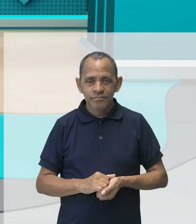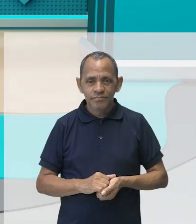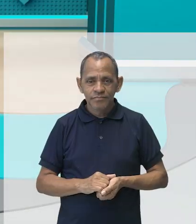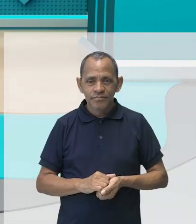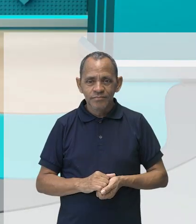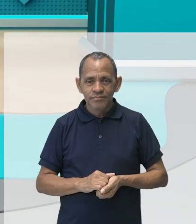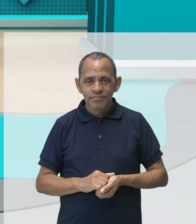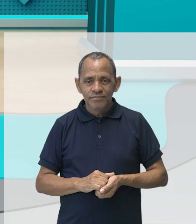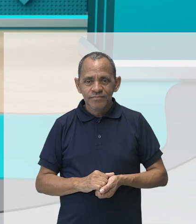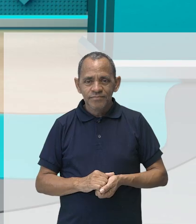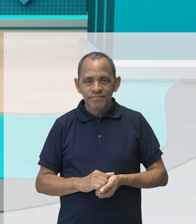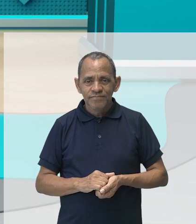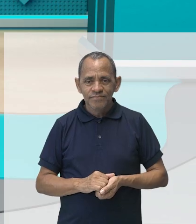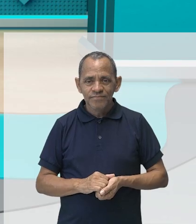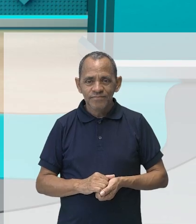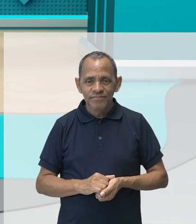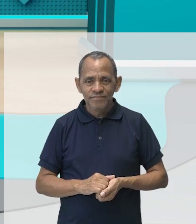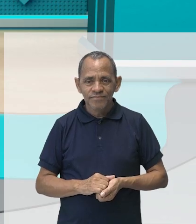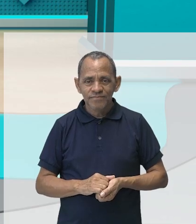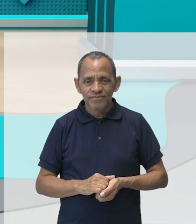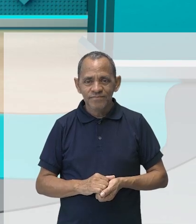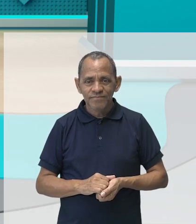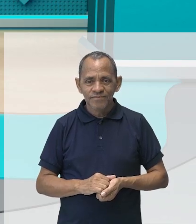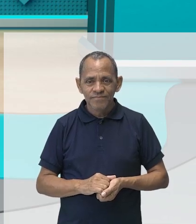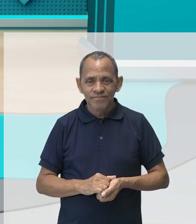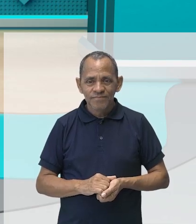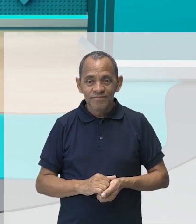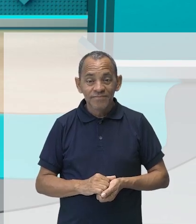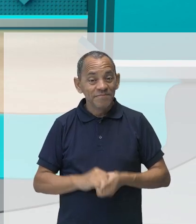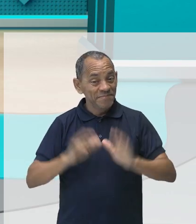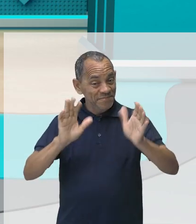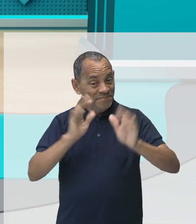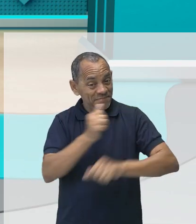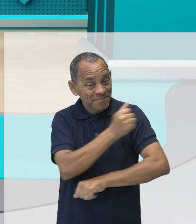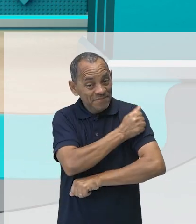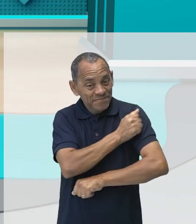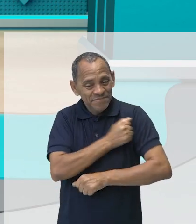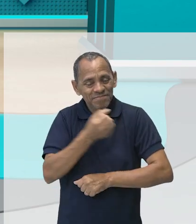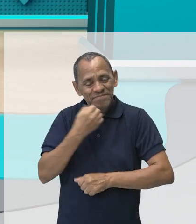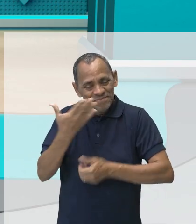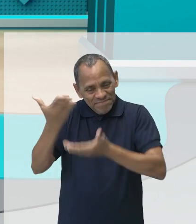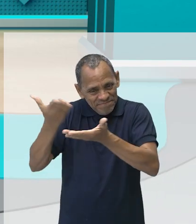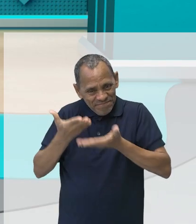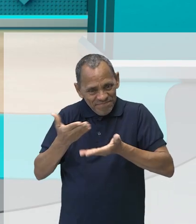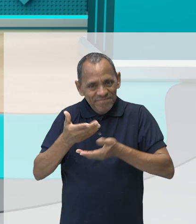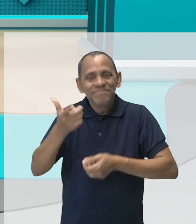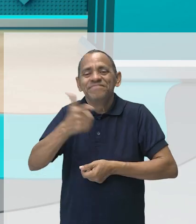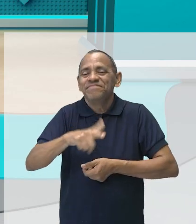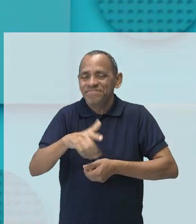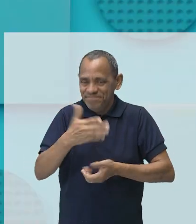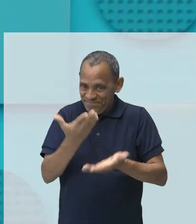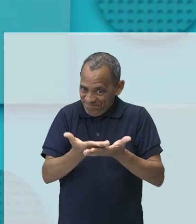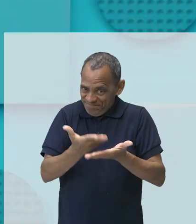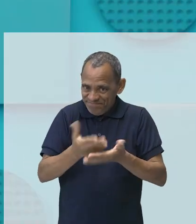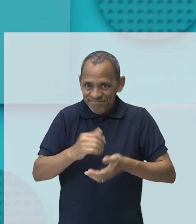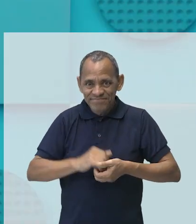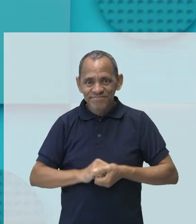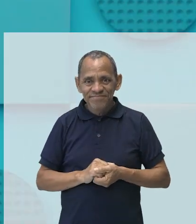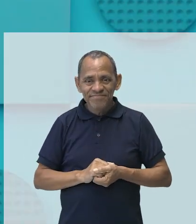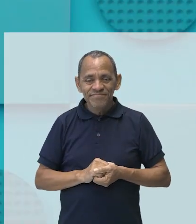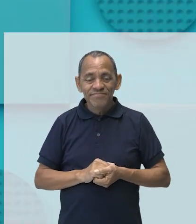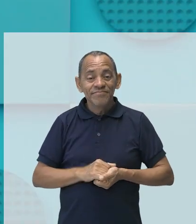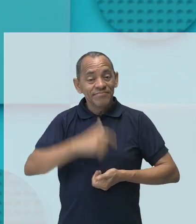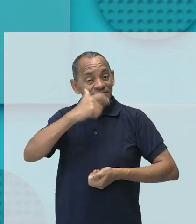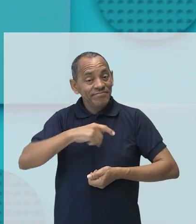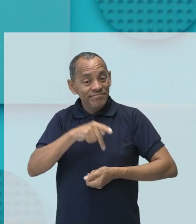Hello, guys! Welcome to one more class. Olá, pessoal, bem-vindo a mais uma aula.